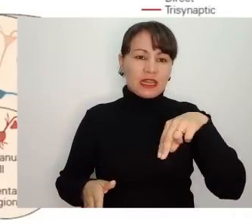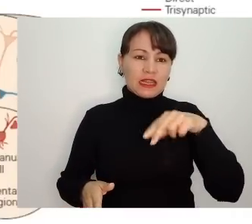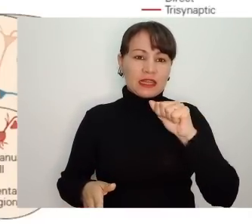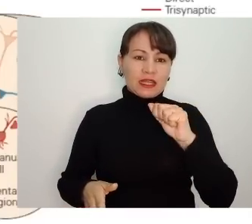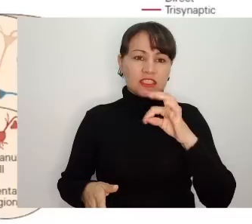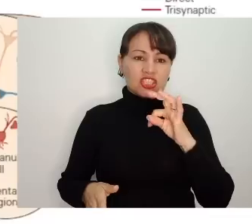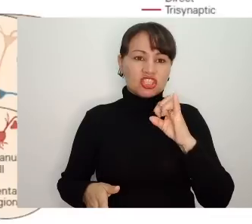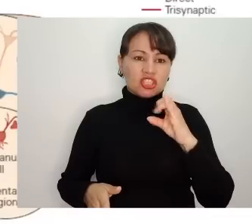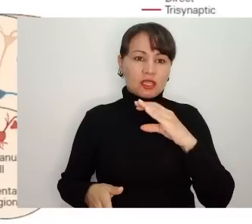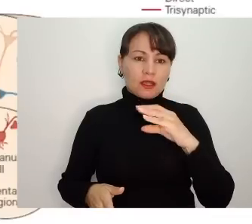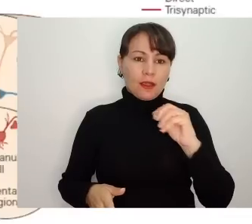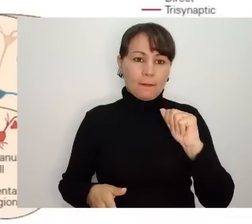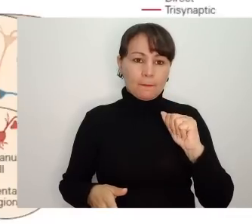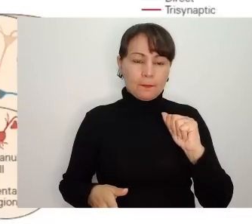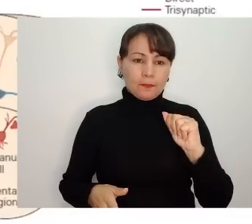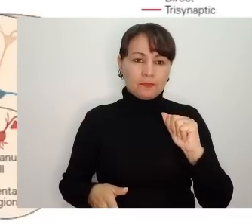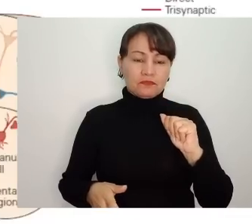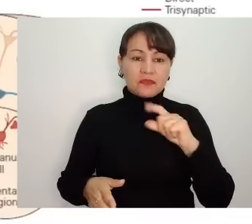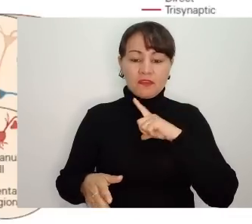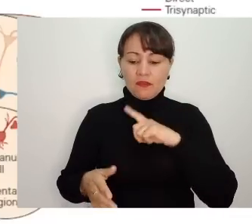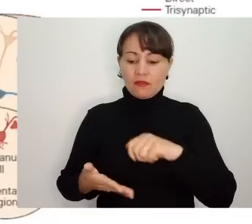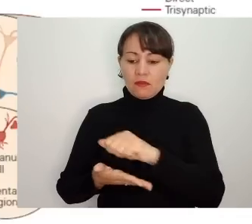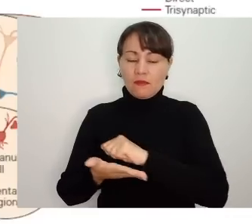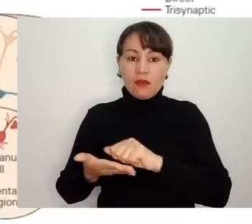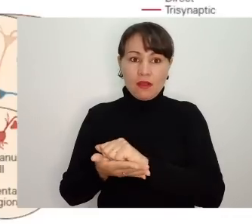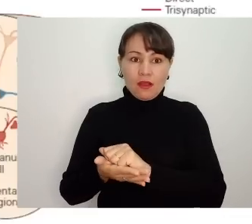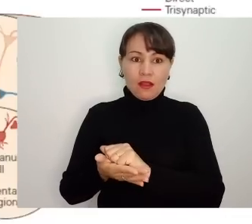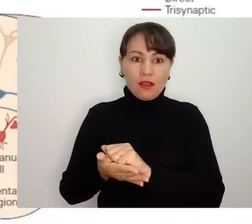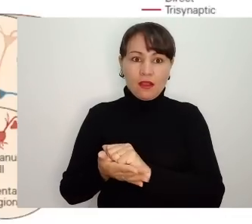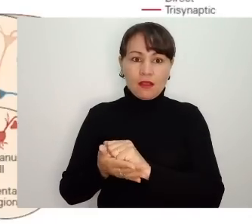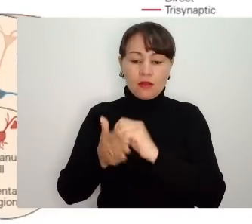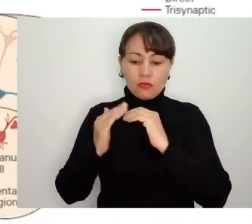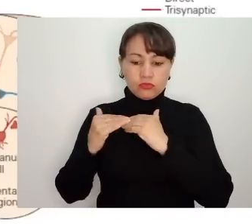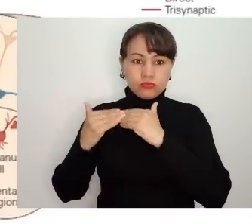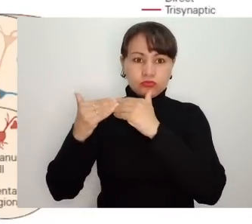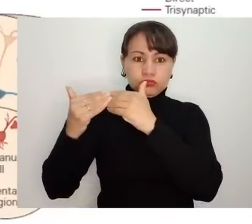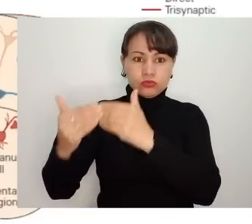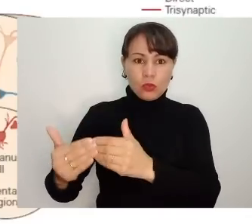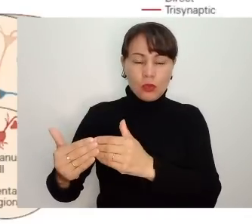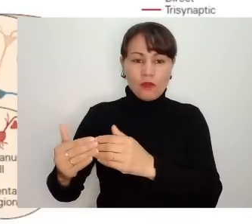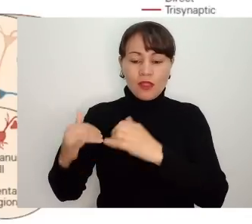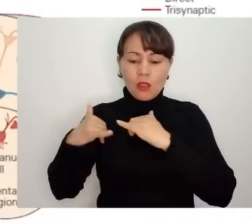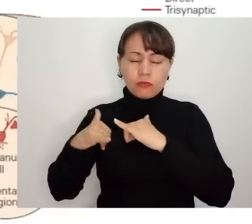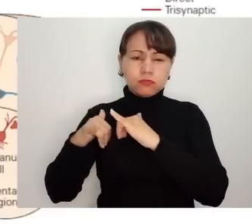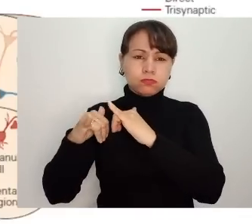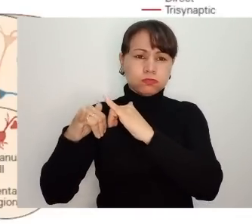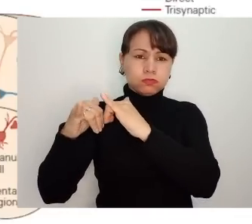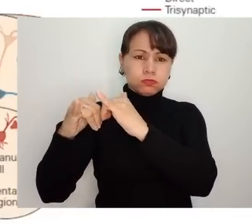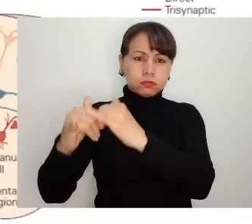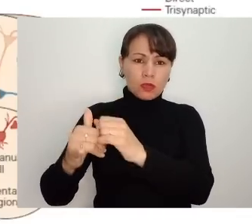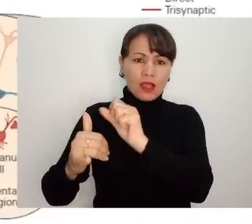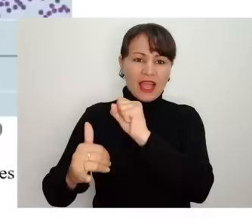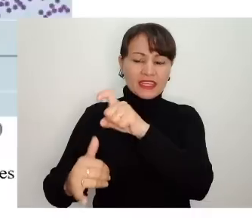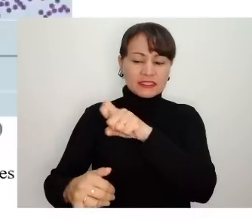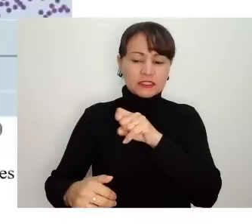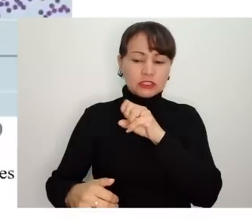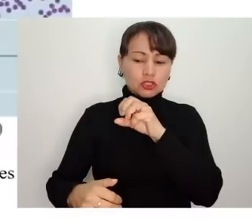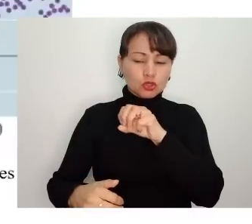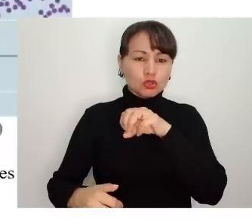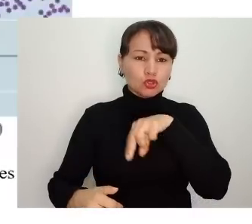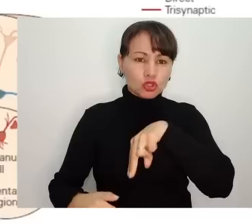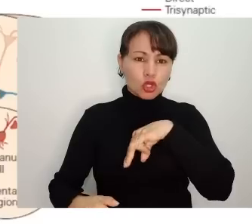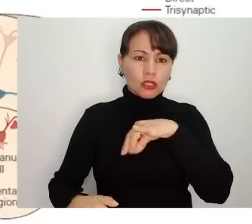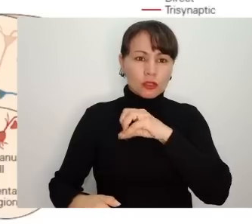informação que vai sair lá das regiões corticais vai ser transmitido via